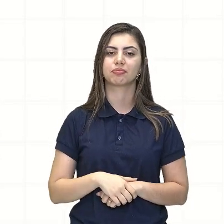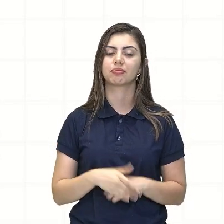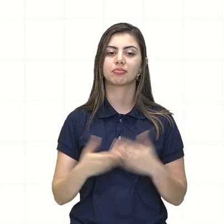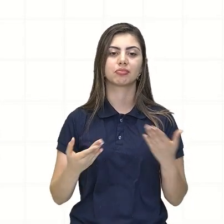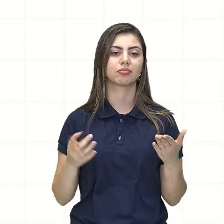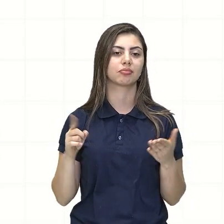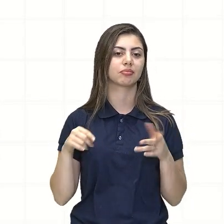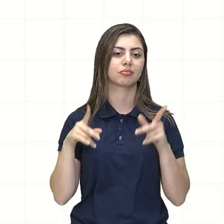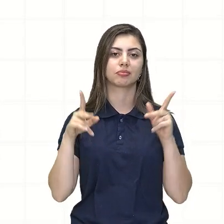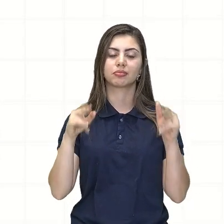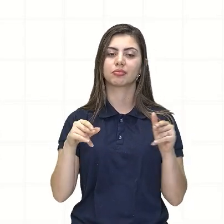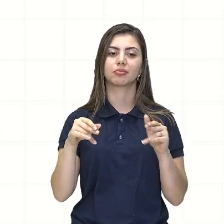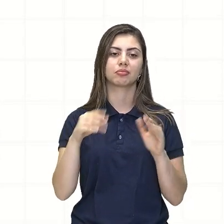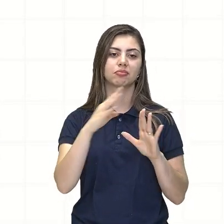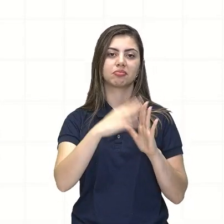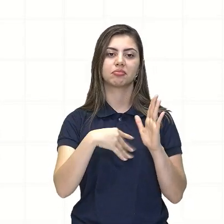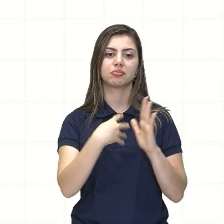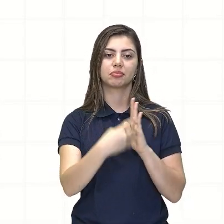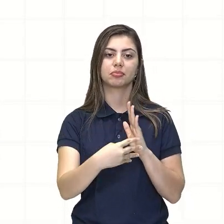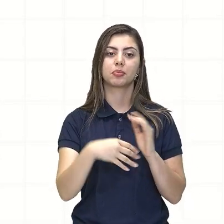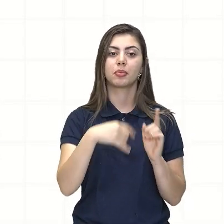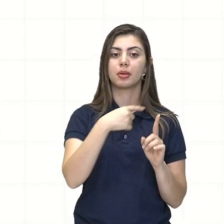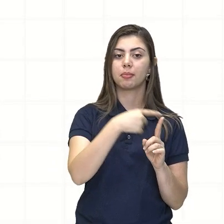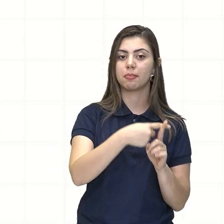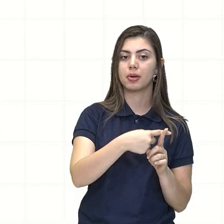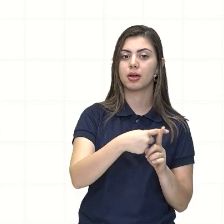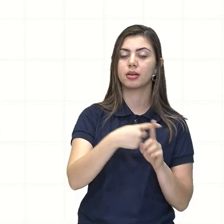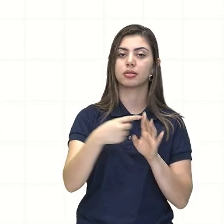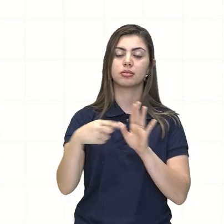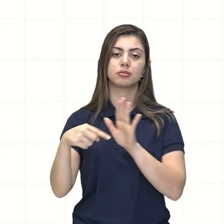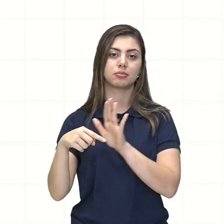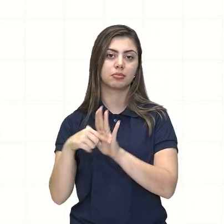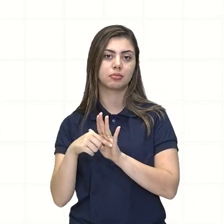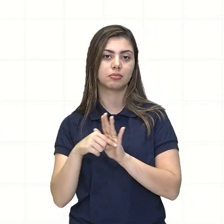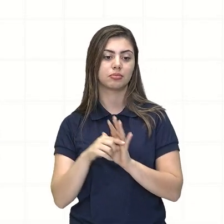coisa vai valer para todos. Vamos lá. Mais com menos.